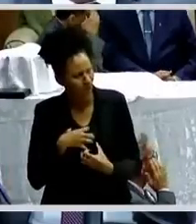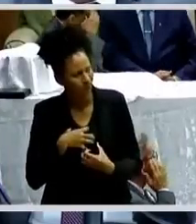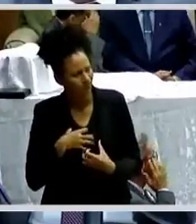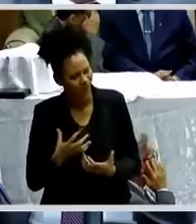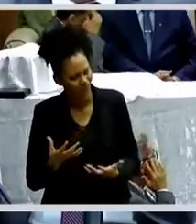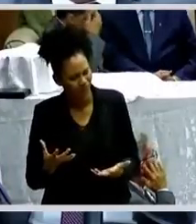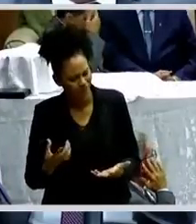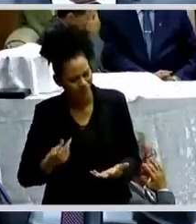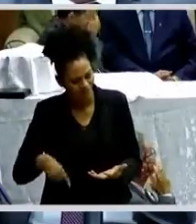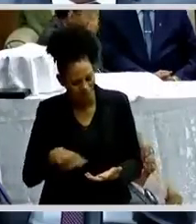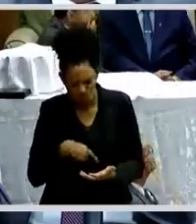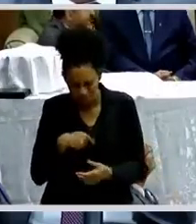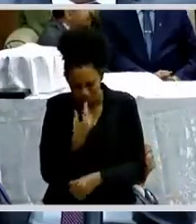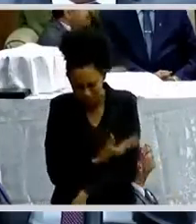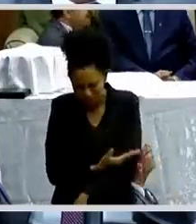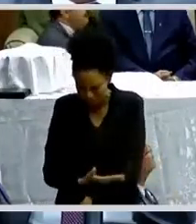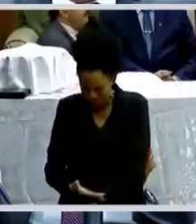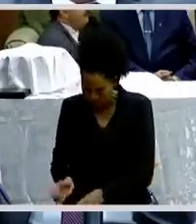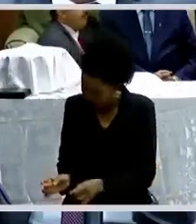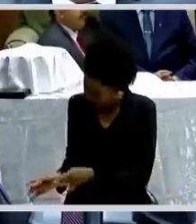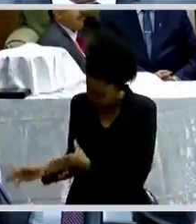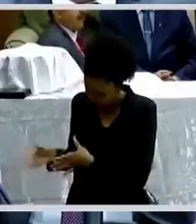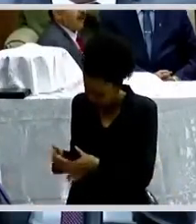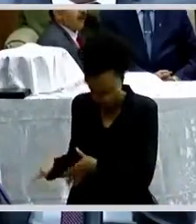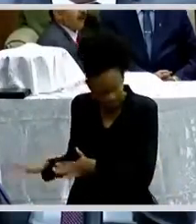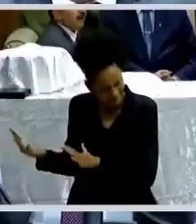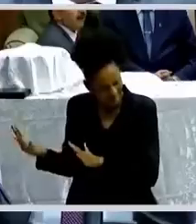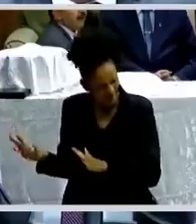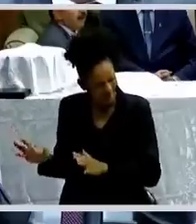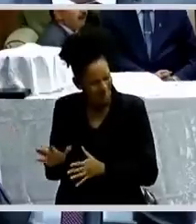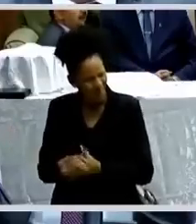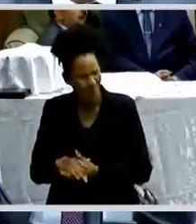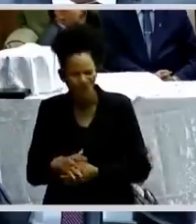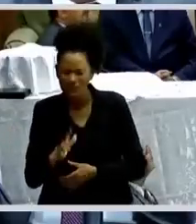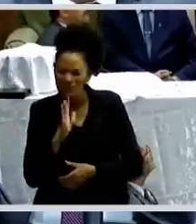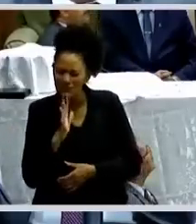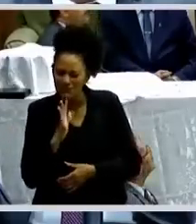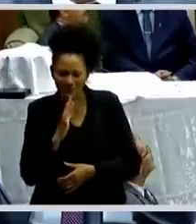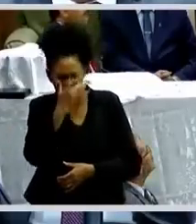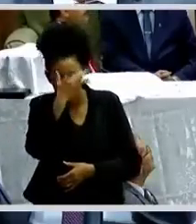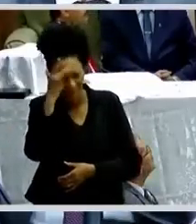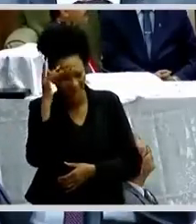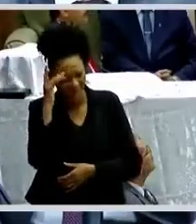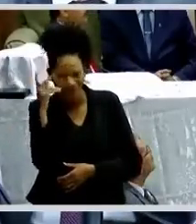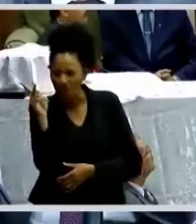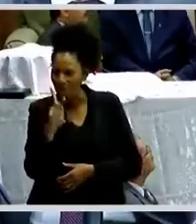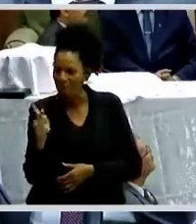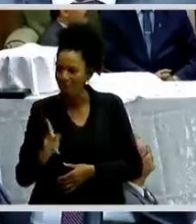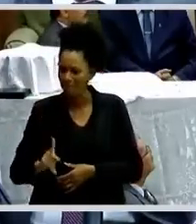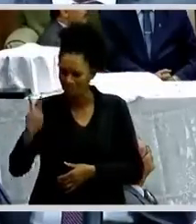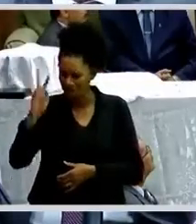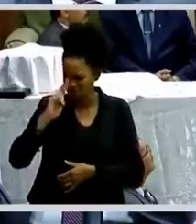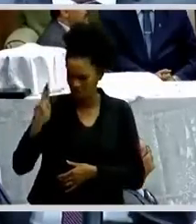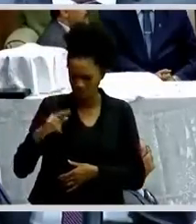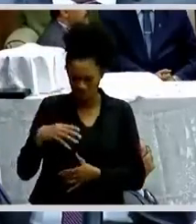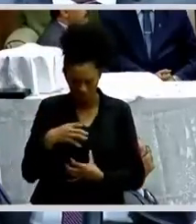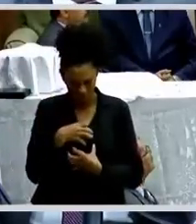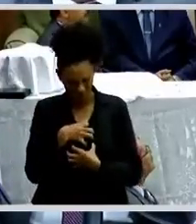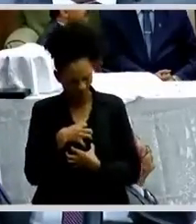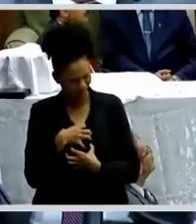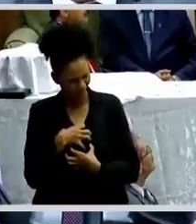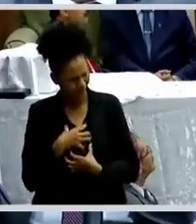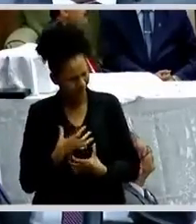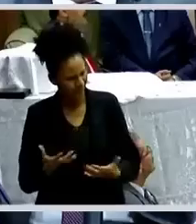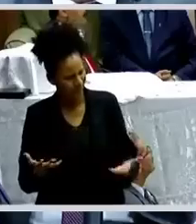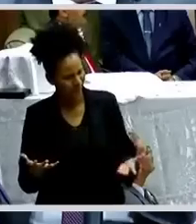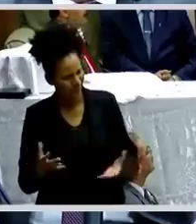E a gente costuma deixar para trás. Eu conheço pessoas que não dão a paz do Senhor a quem foi ferido.